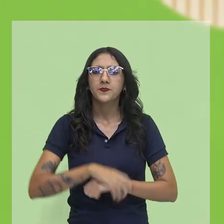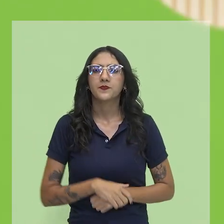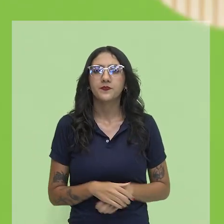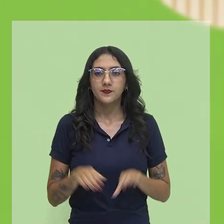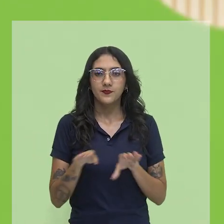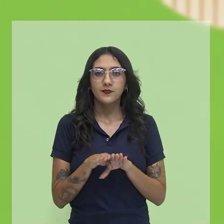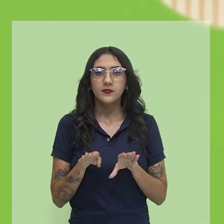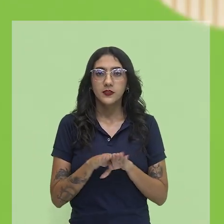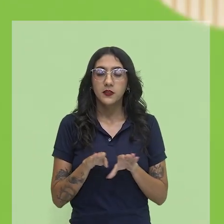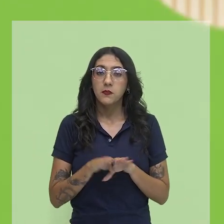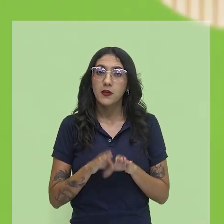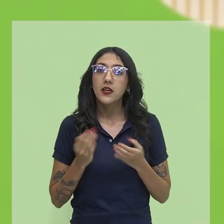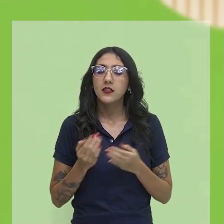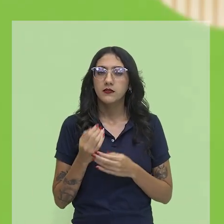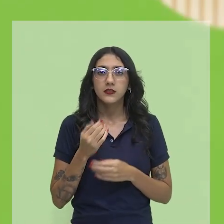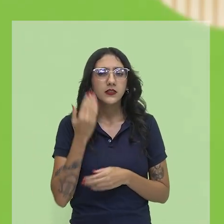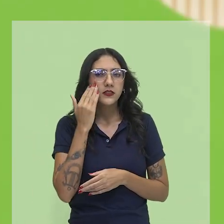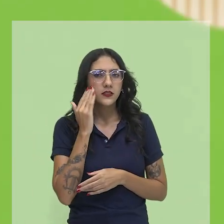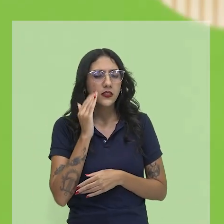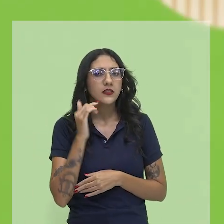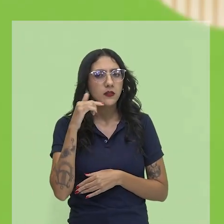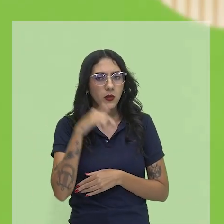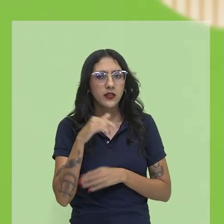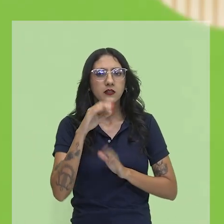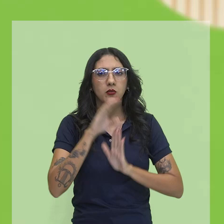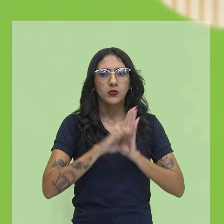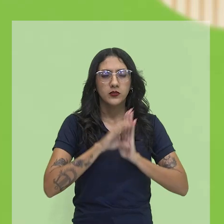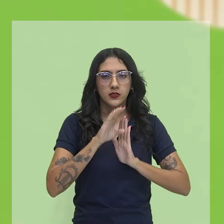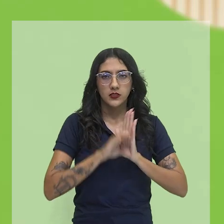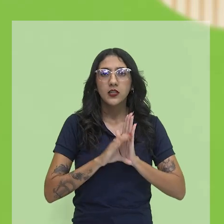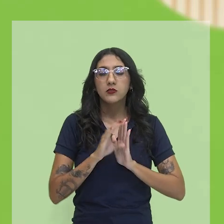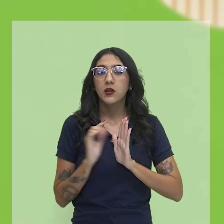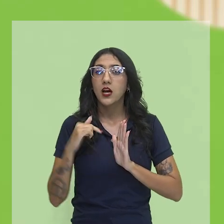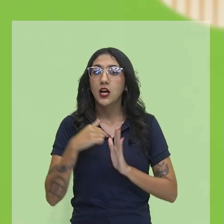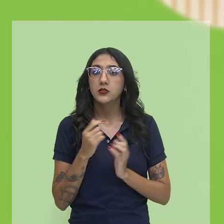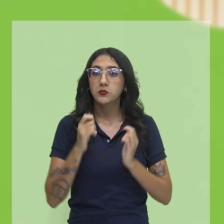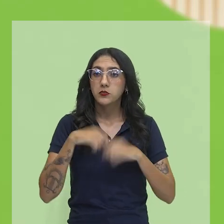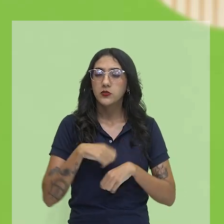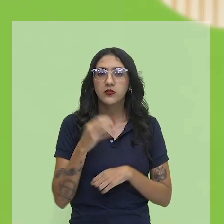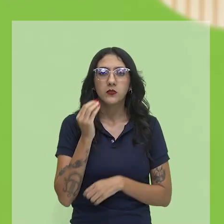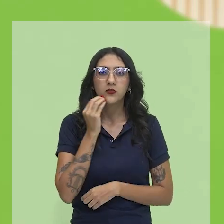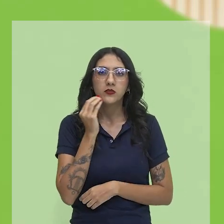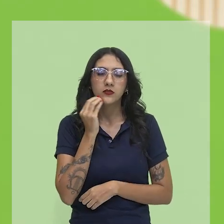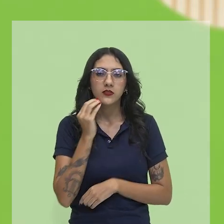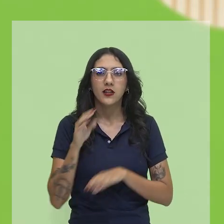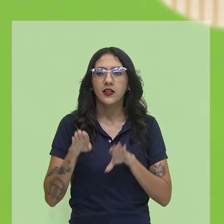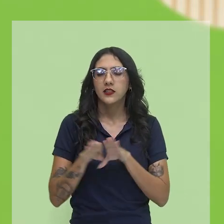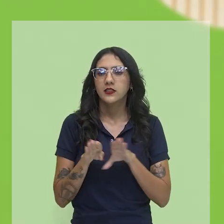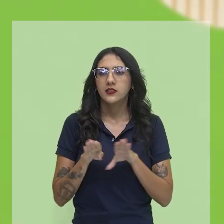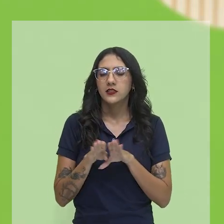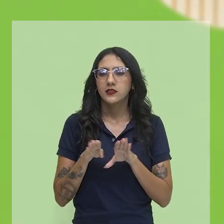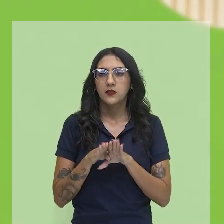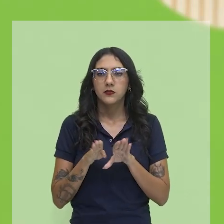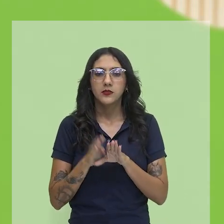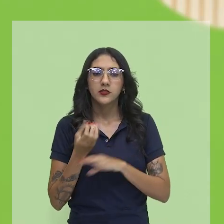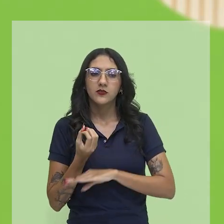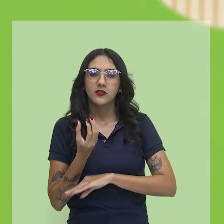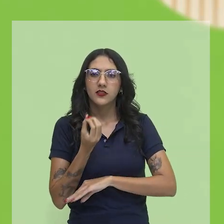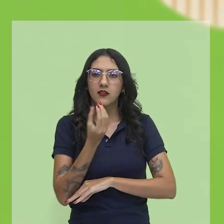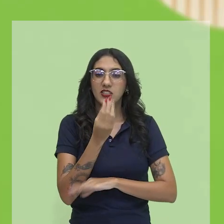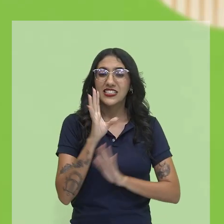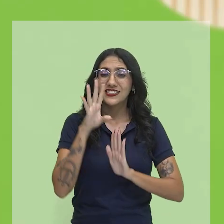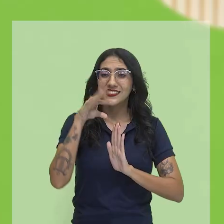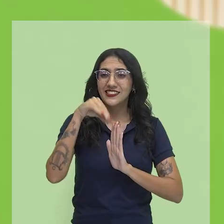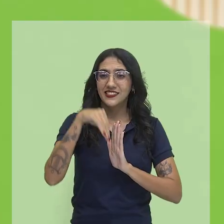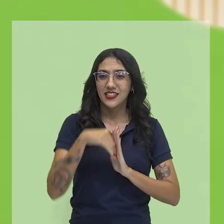podemos, com esse conhecimento, nós tivemos a oportunidade de poder viajar dentro do nosso próprio